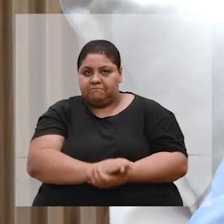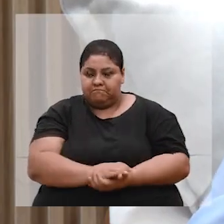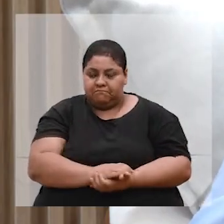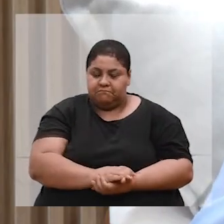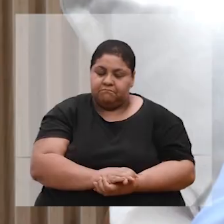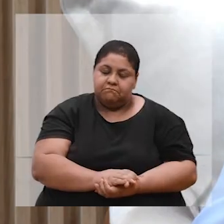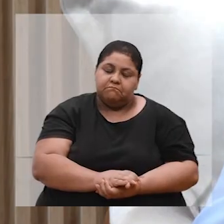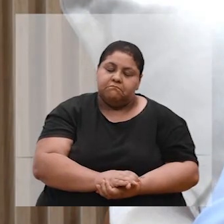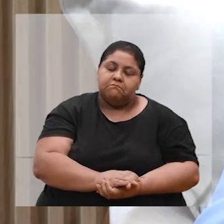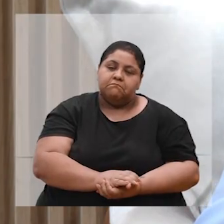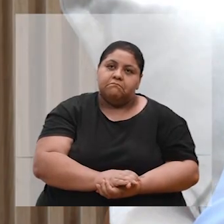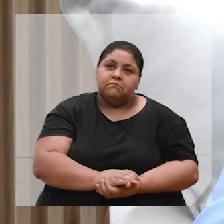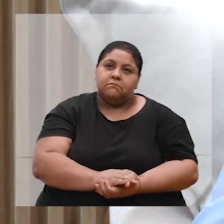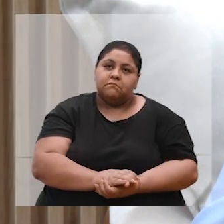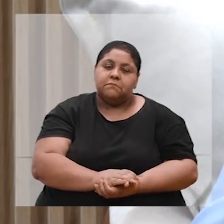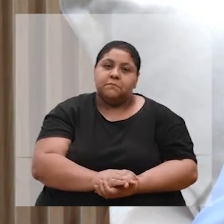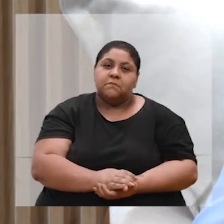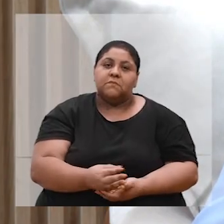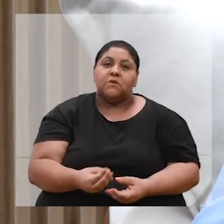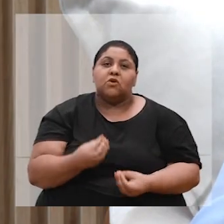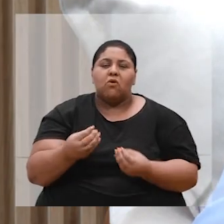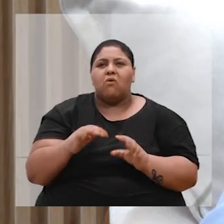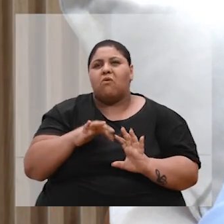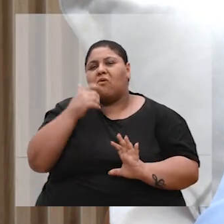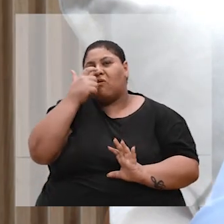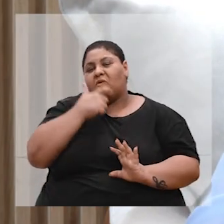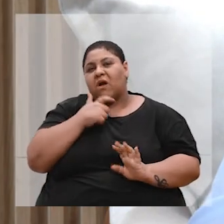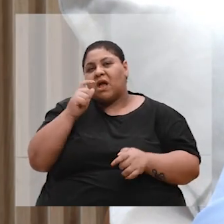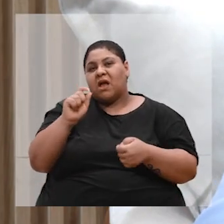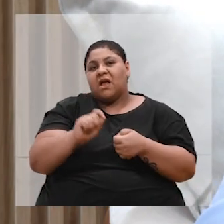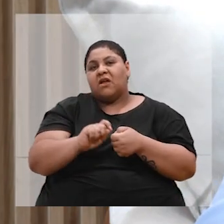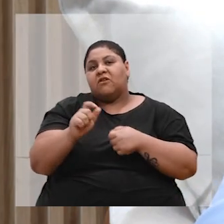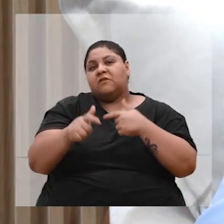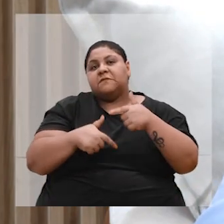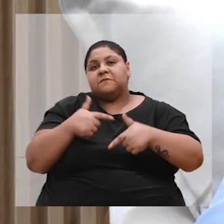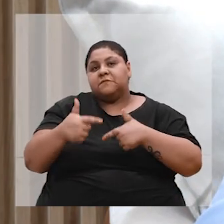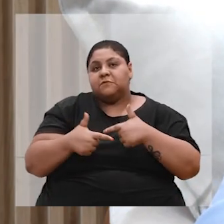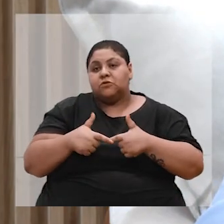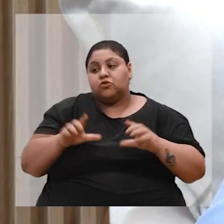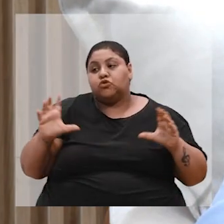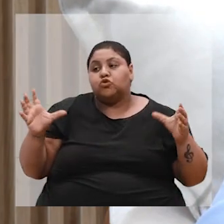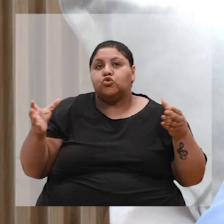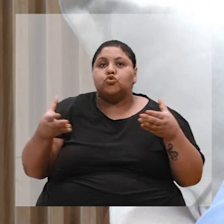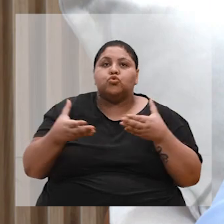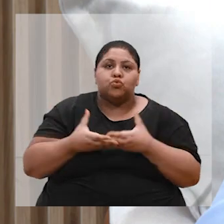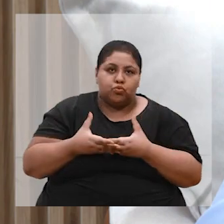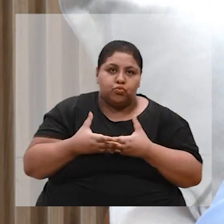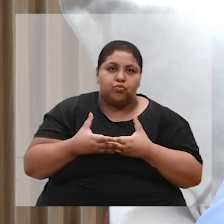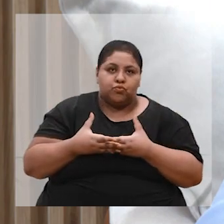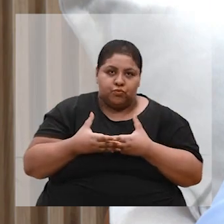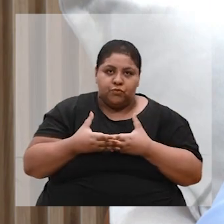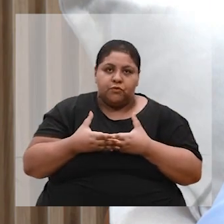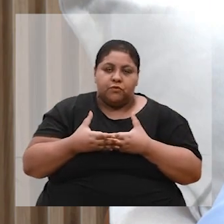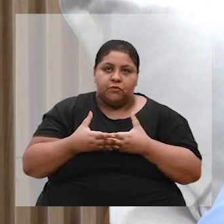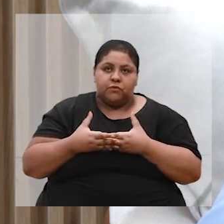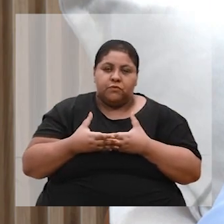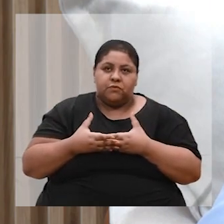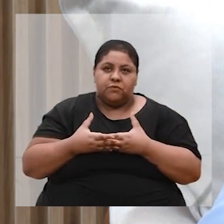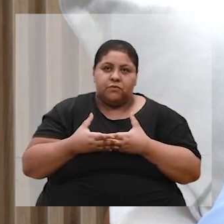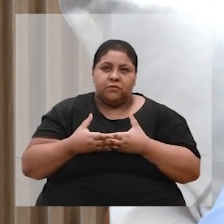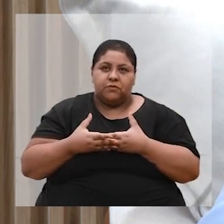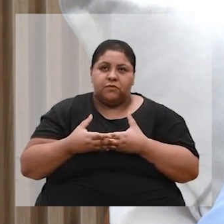escola. Então, eu acho que fazendo um trabalho conjunto, que